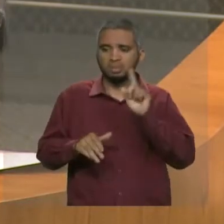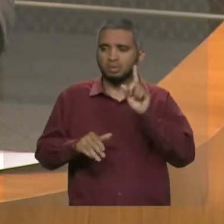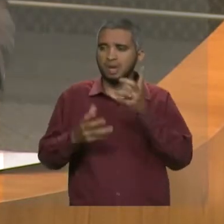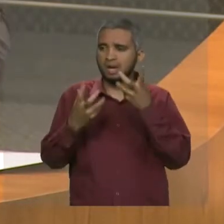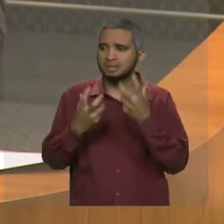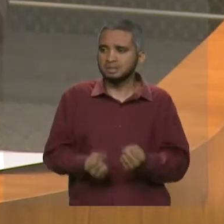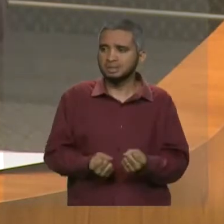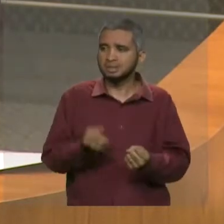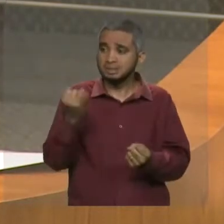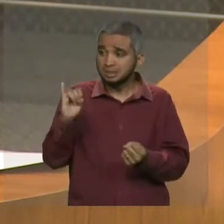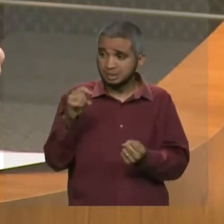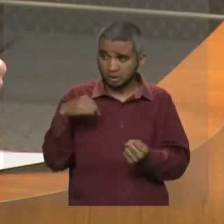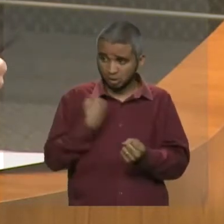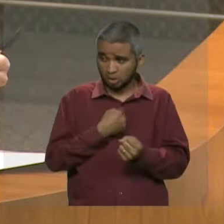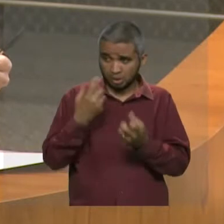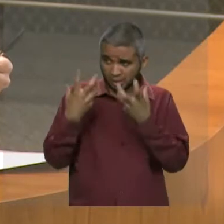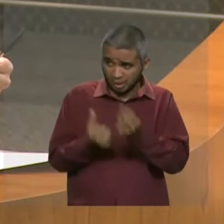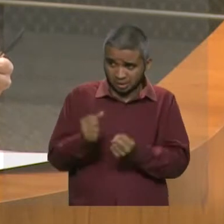gente pode